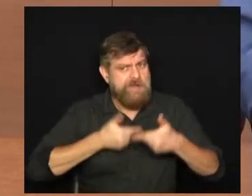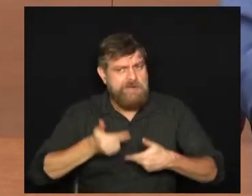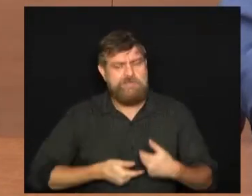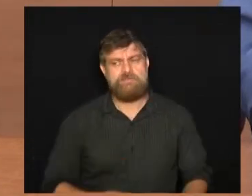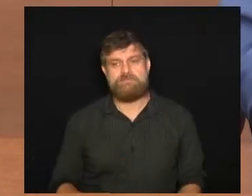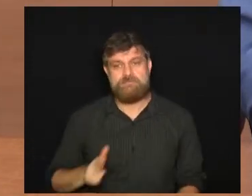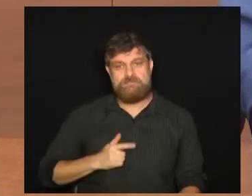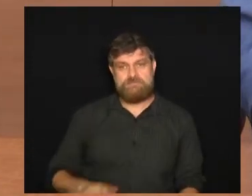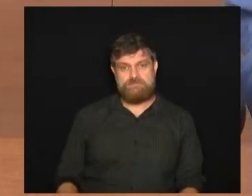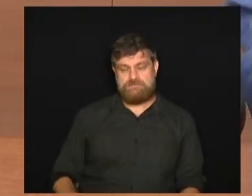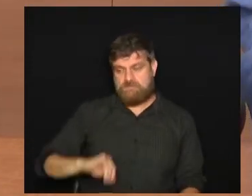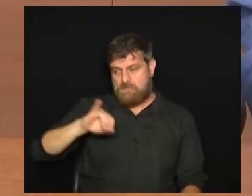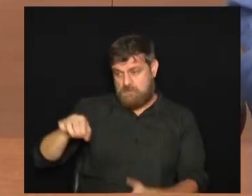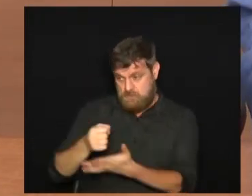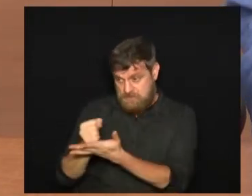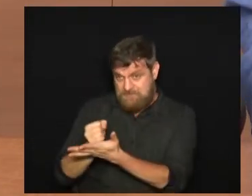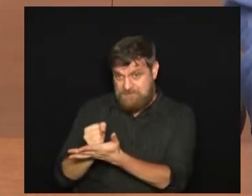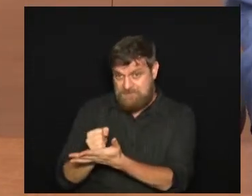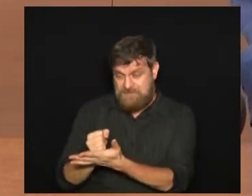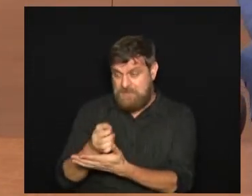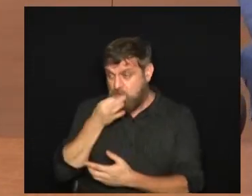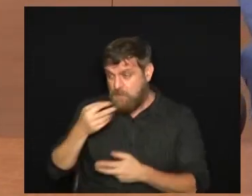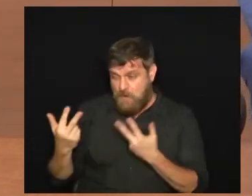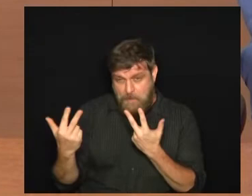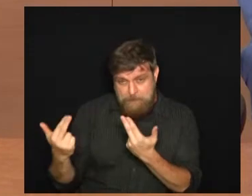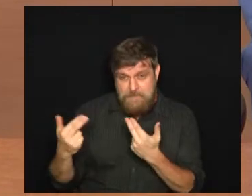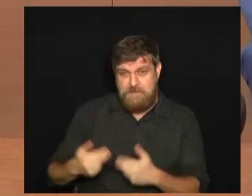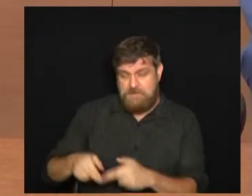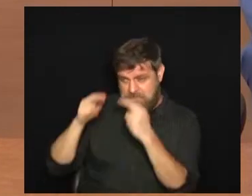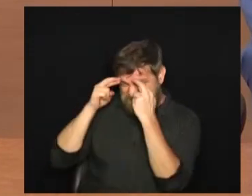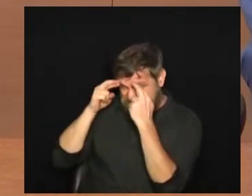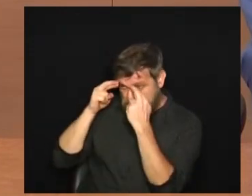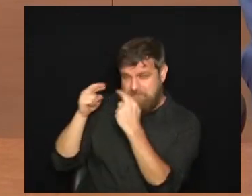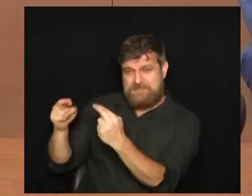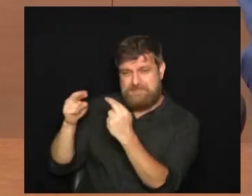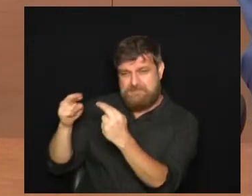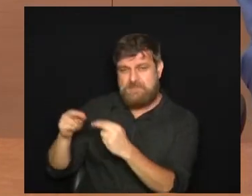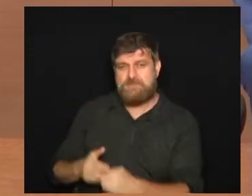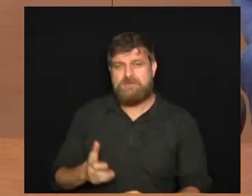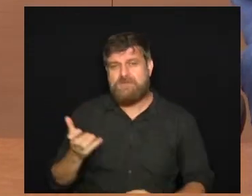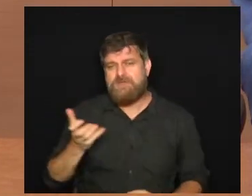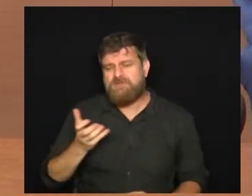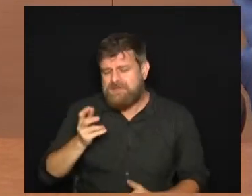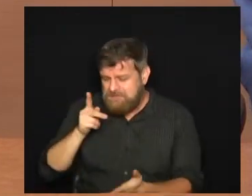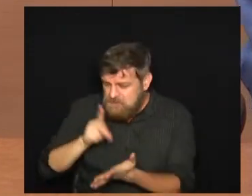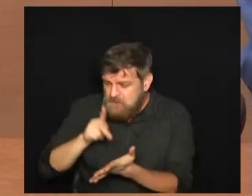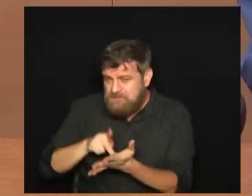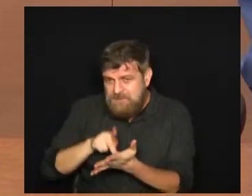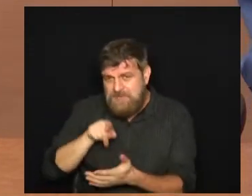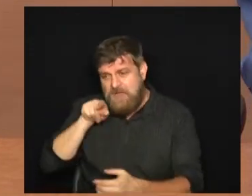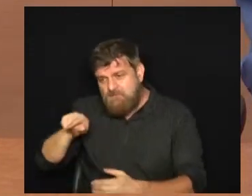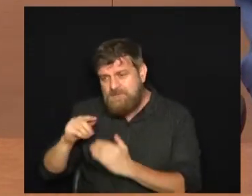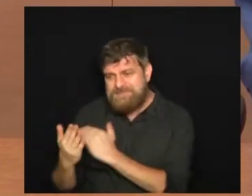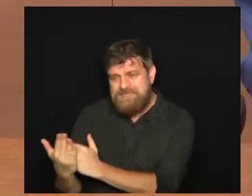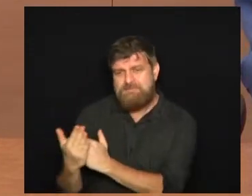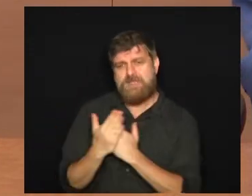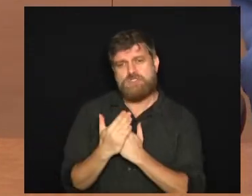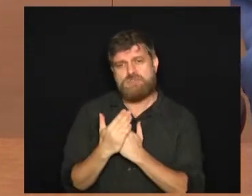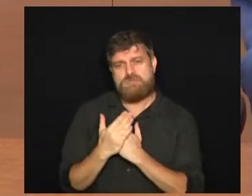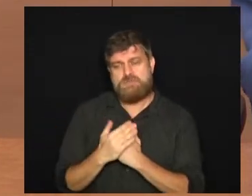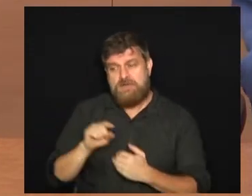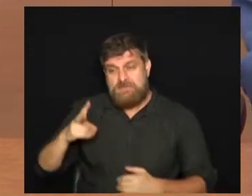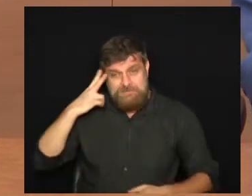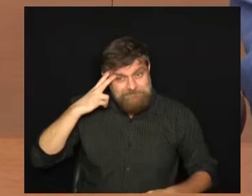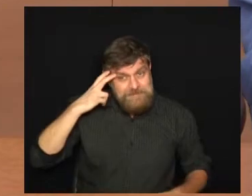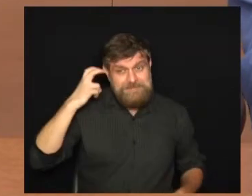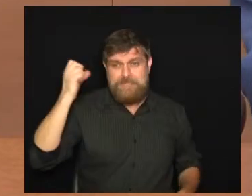Então, Jorge, também, como você falou, você é um cara que eu respeito muito e eu quero muito, muito contar com a ajuda de você, com a sabedoria